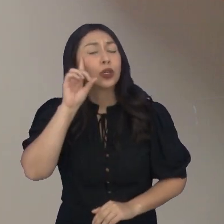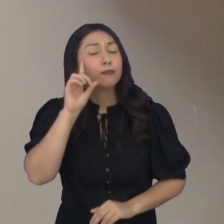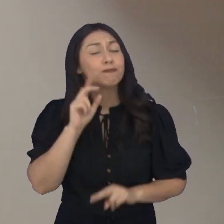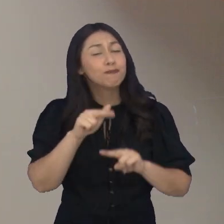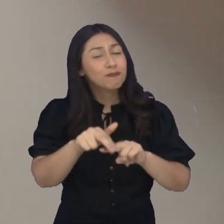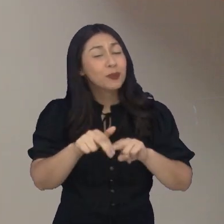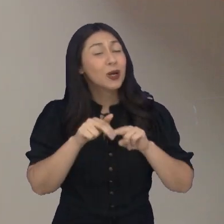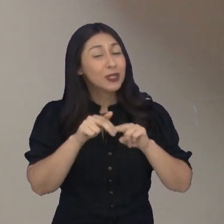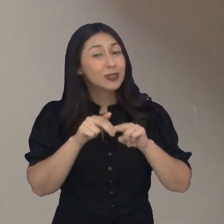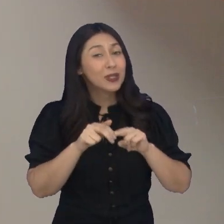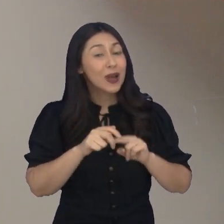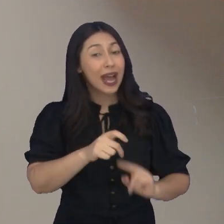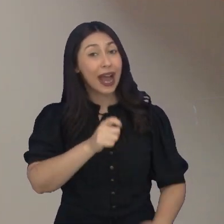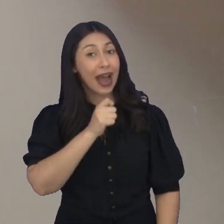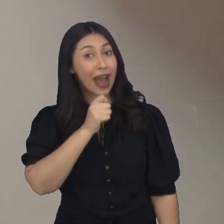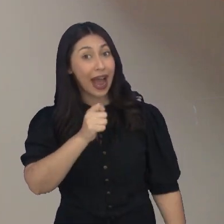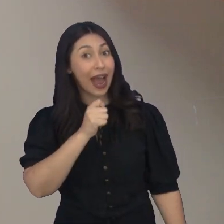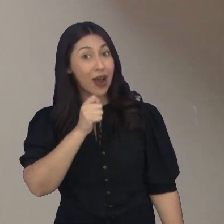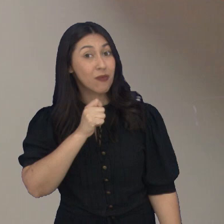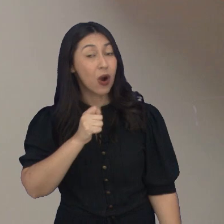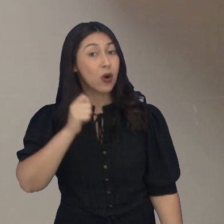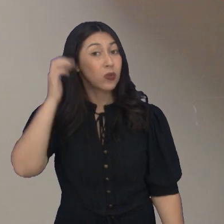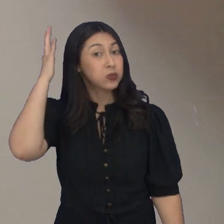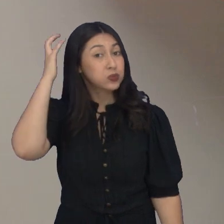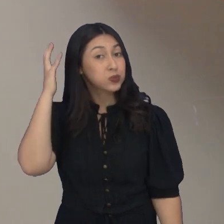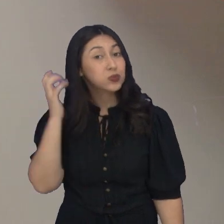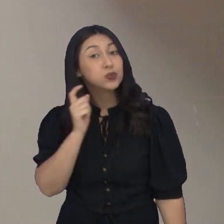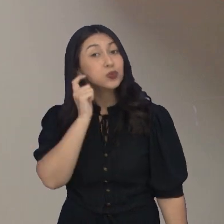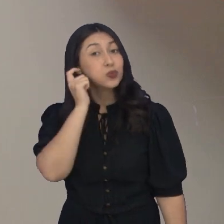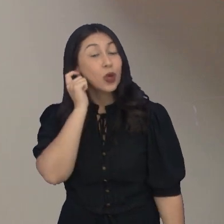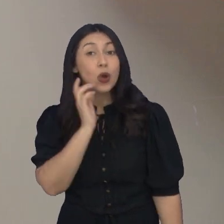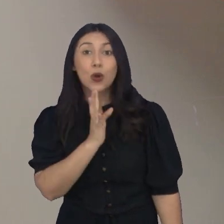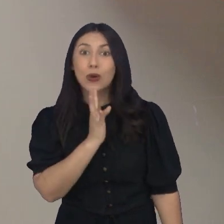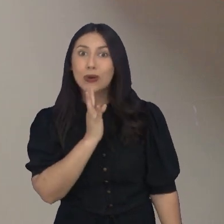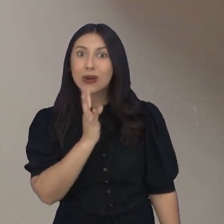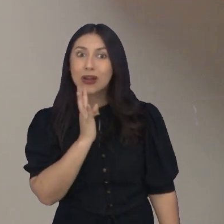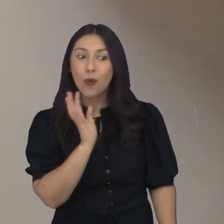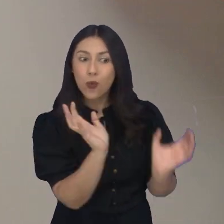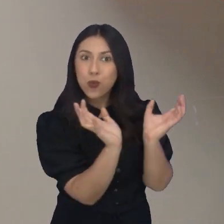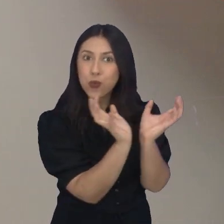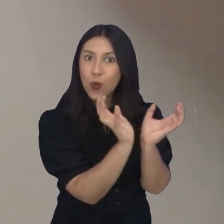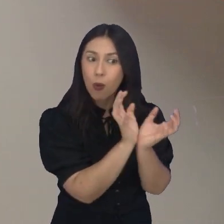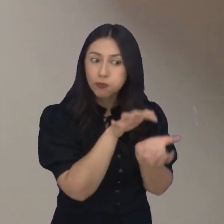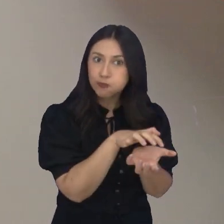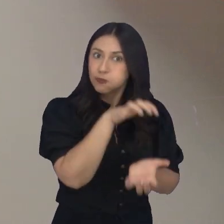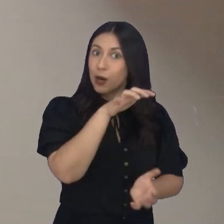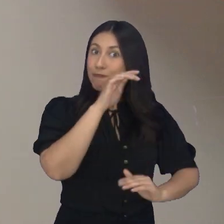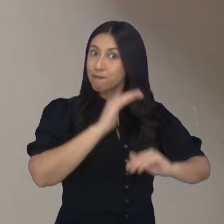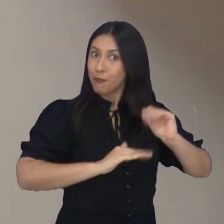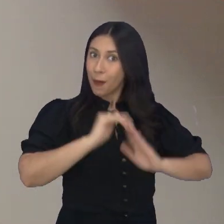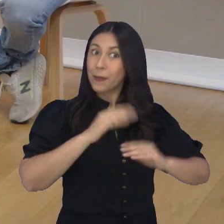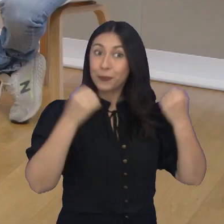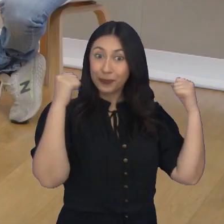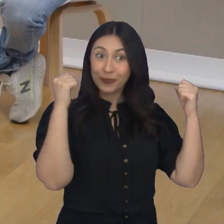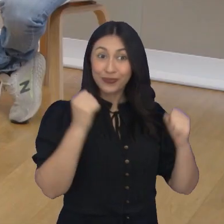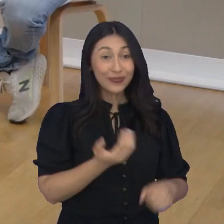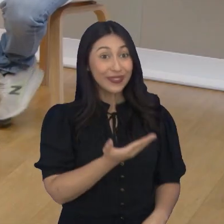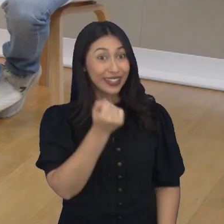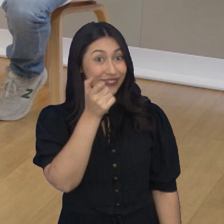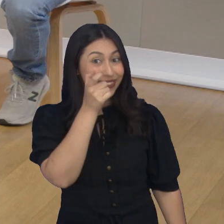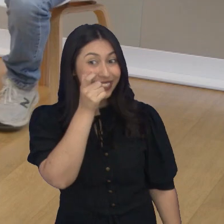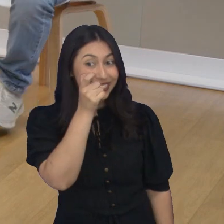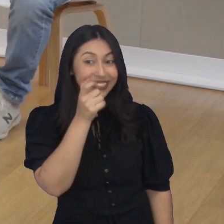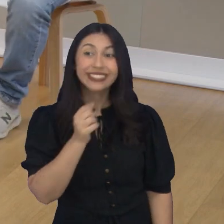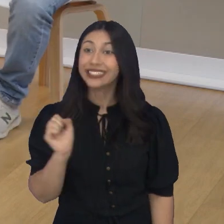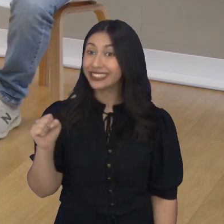repórter Fernanda Santos foi conhecer uma turma de idosos que pratica atividades físicas. Osmar, vamos conferir? Vamos,